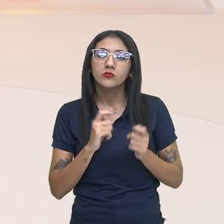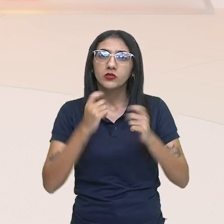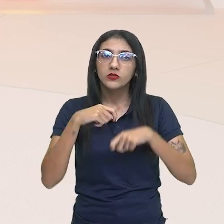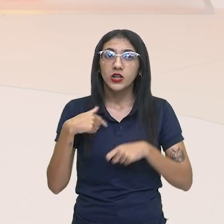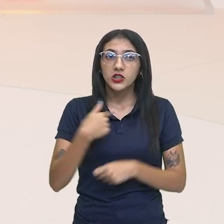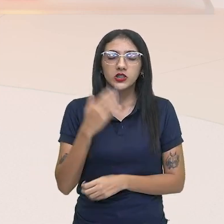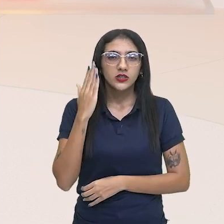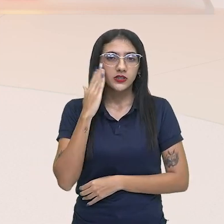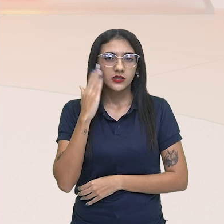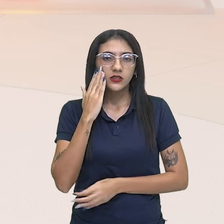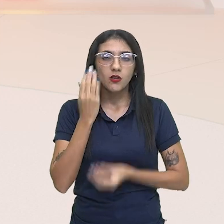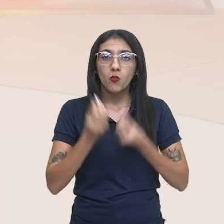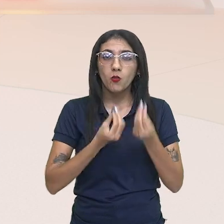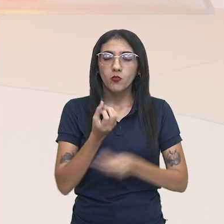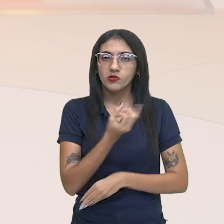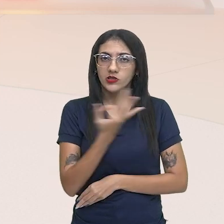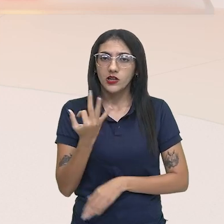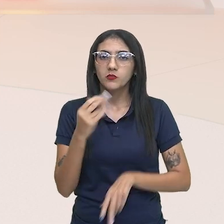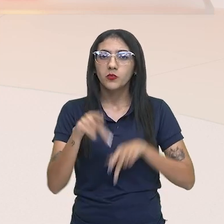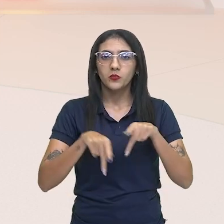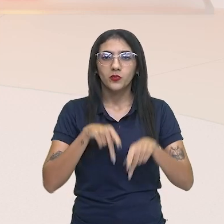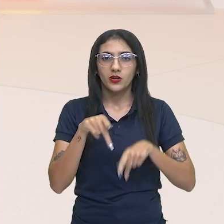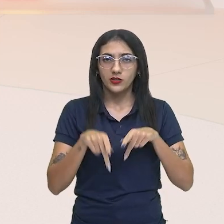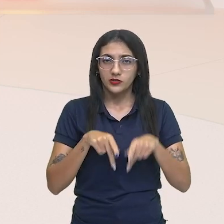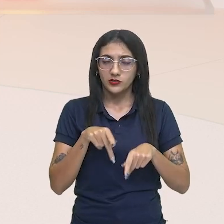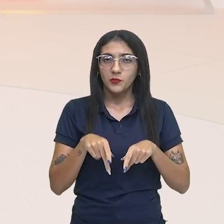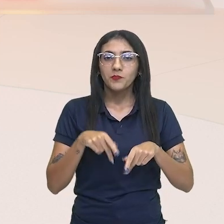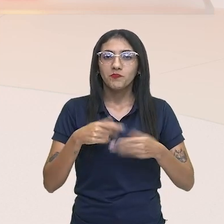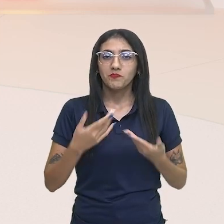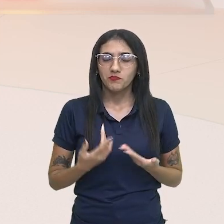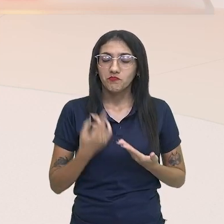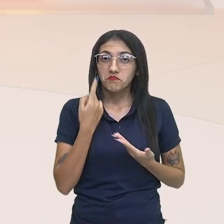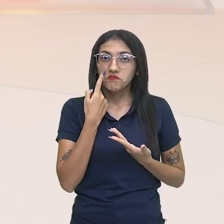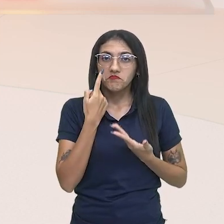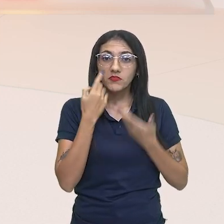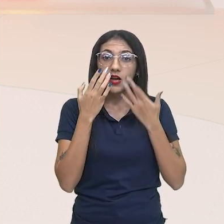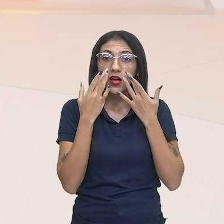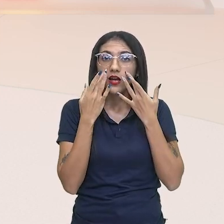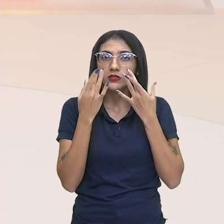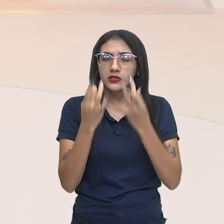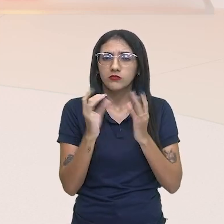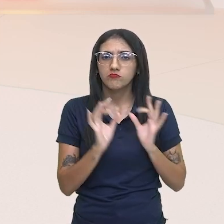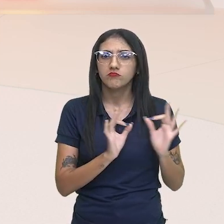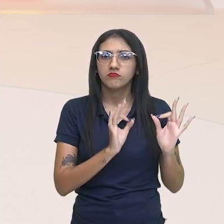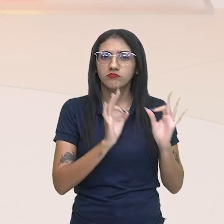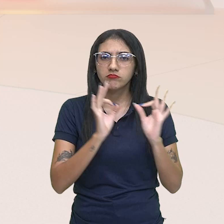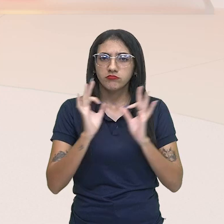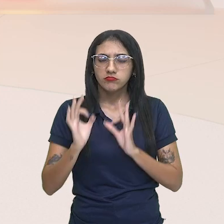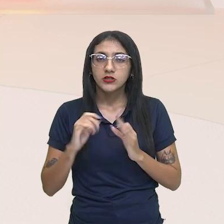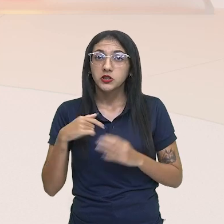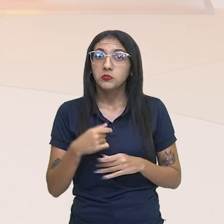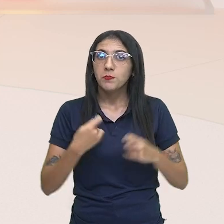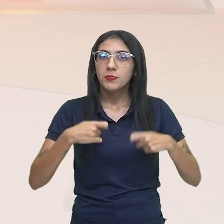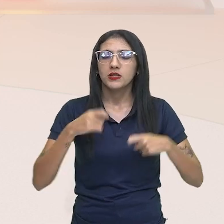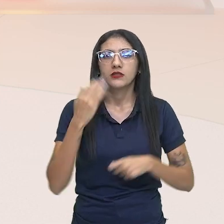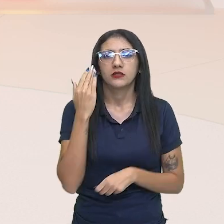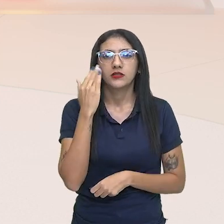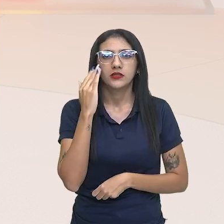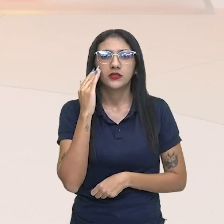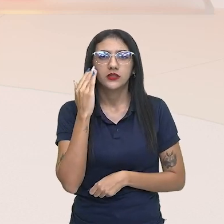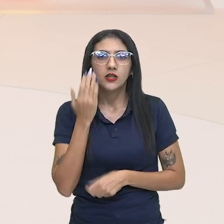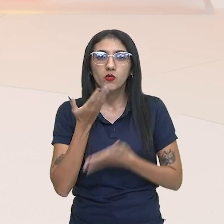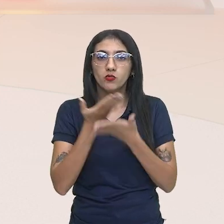compreender a dinâmica da população. A gente vai ver daqui a pouco, né, como é que isso funciona, mas a gente precisa entender que